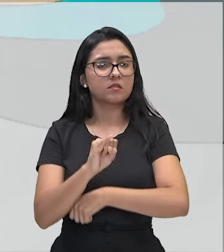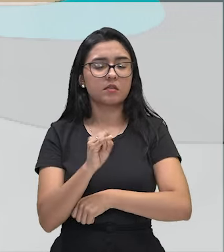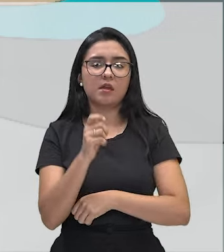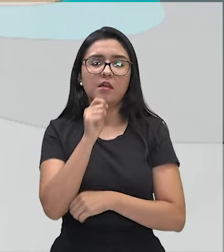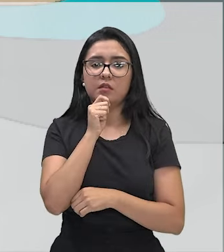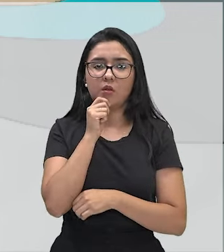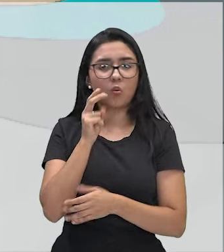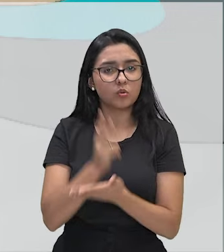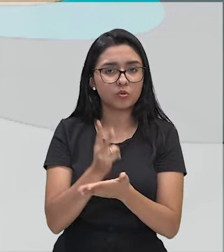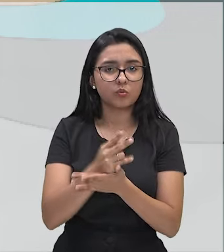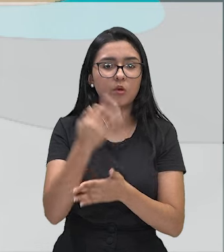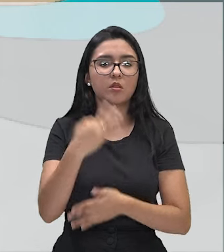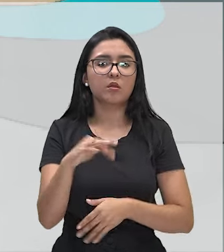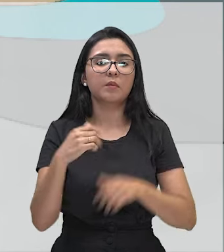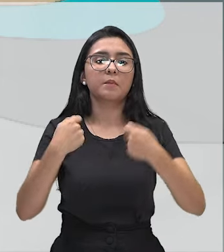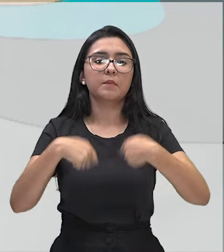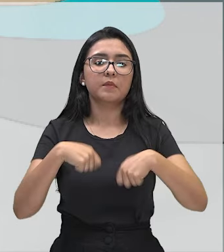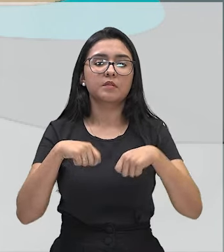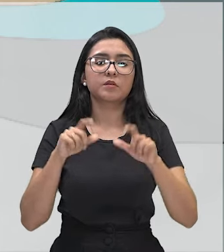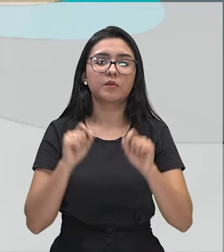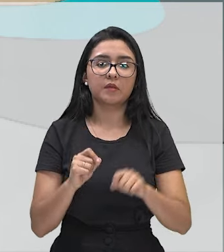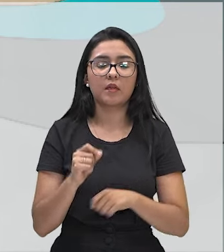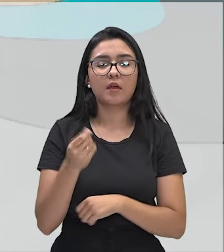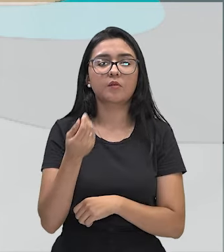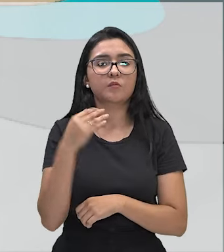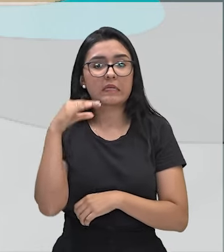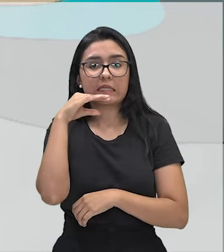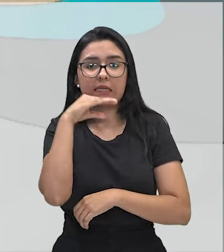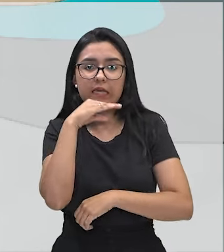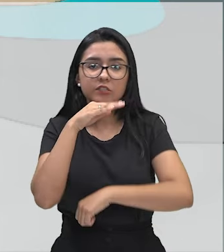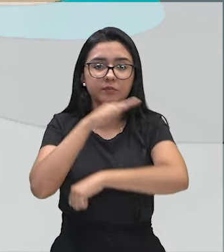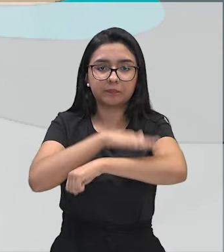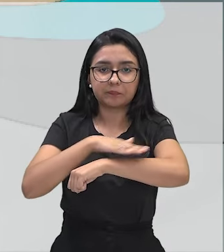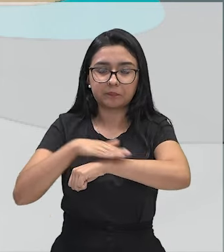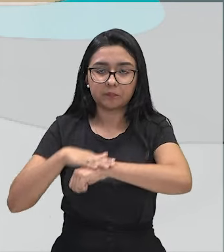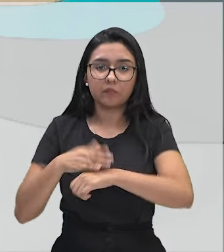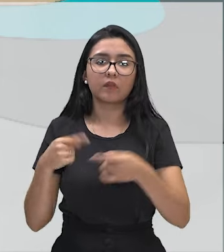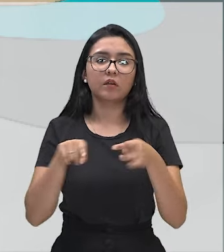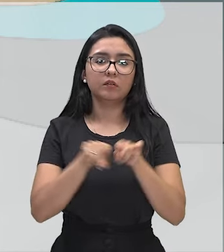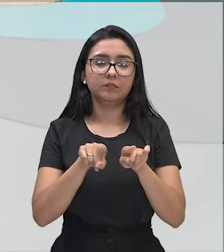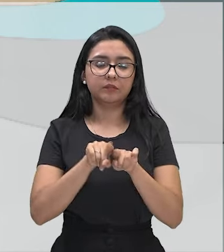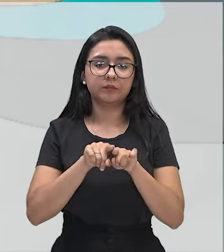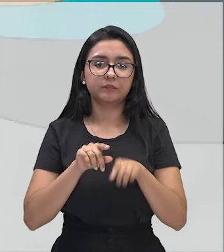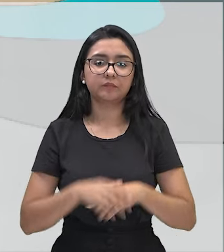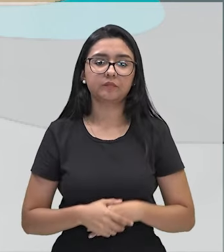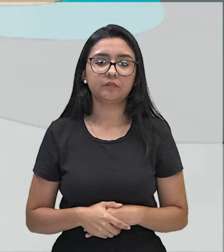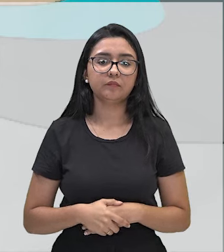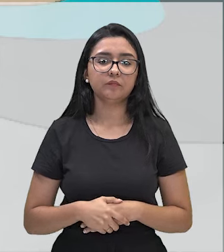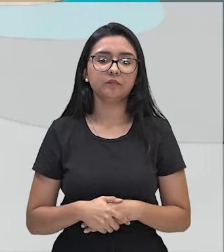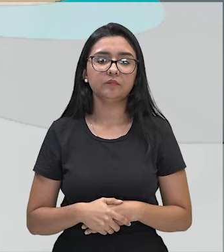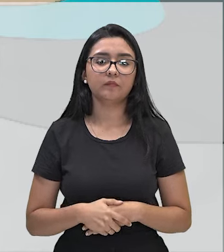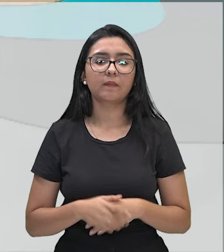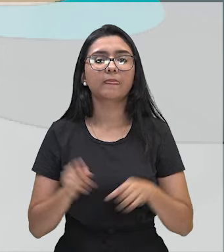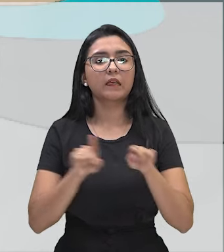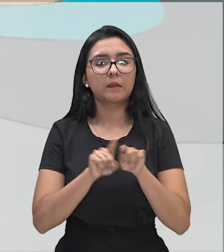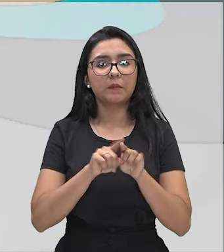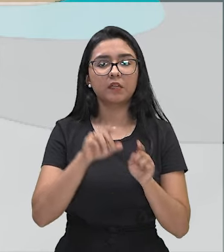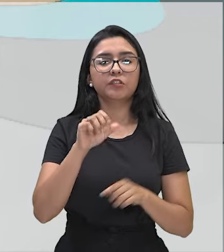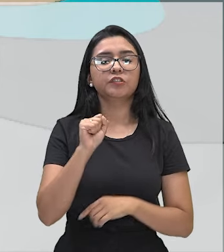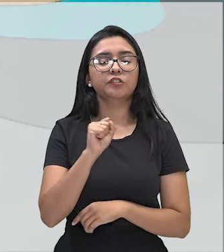tenho que fazer a aplicação de calor nesse local e aí então fazer a reposição hídrica e de sais